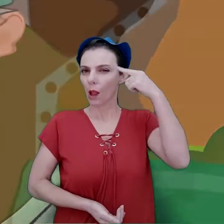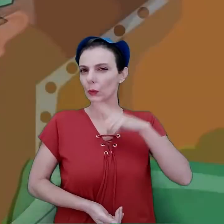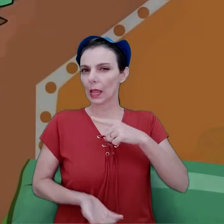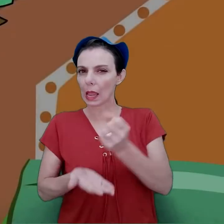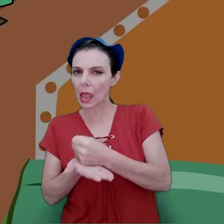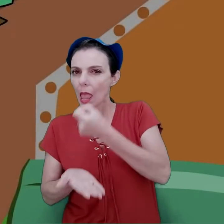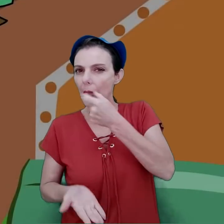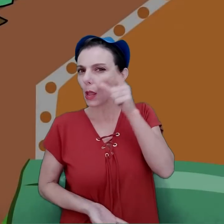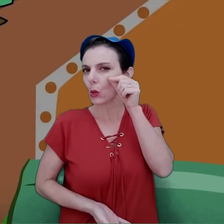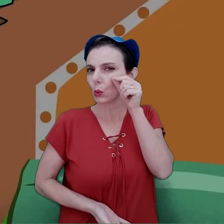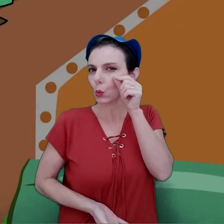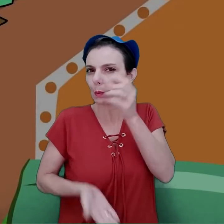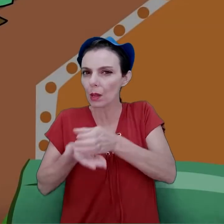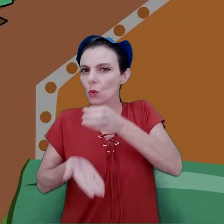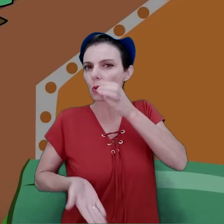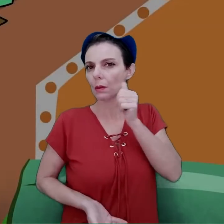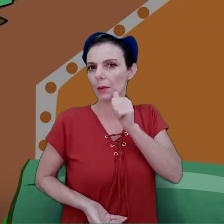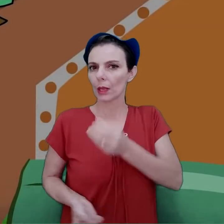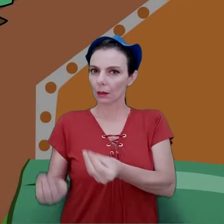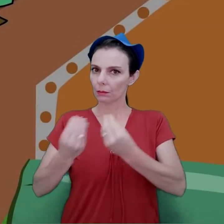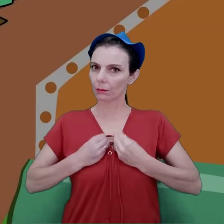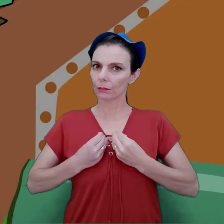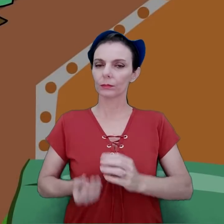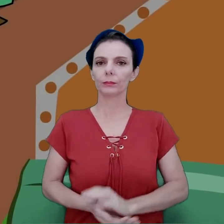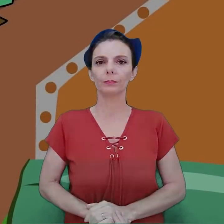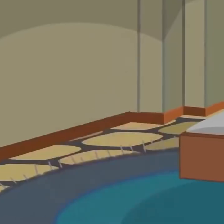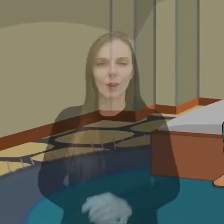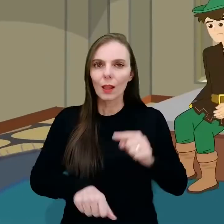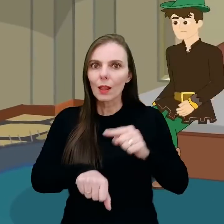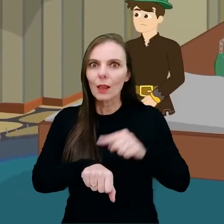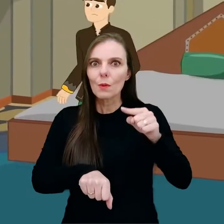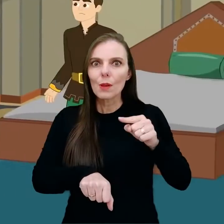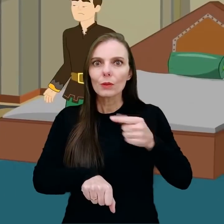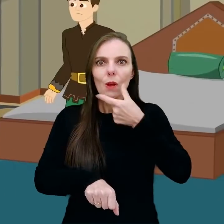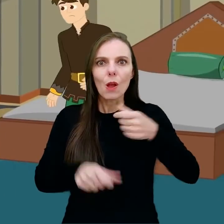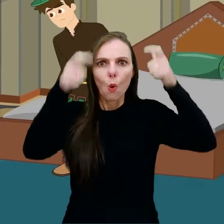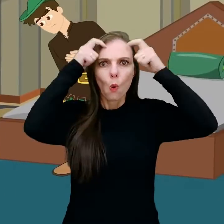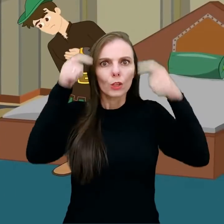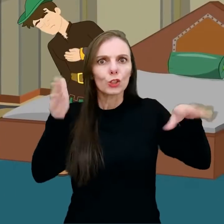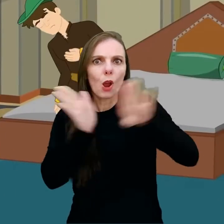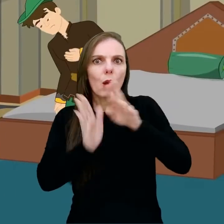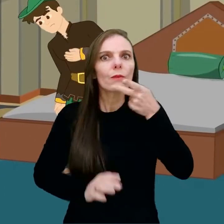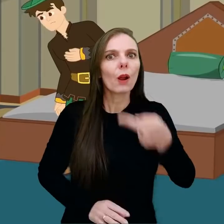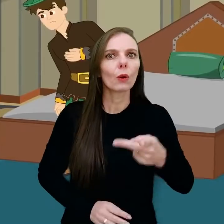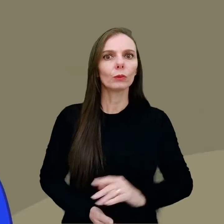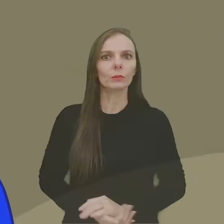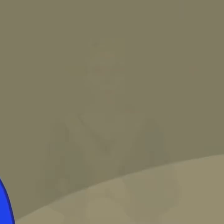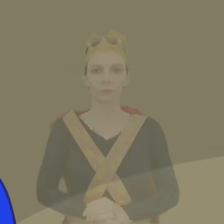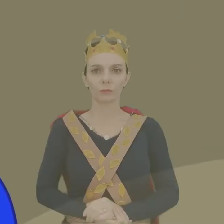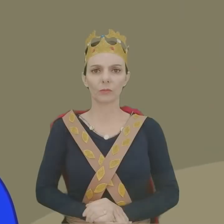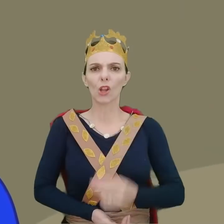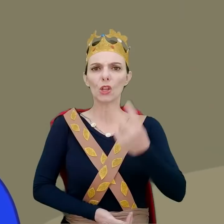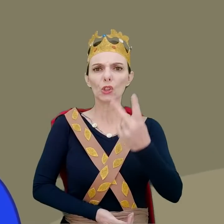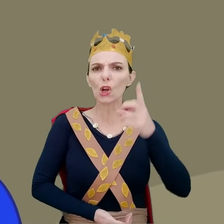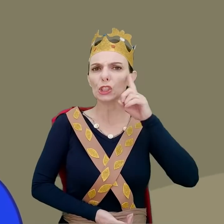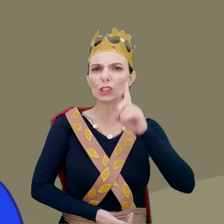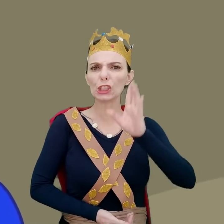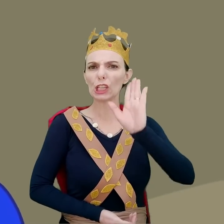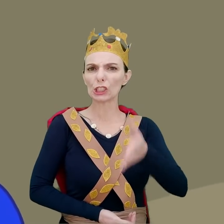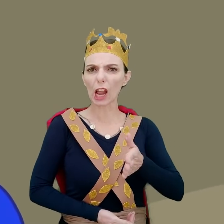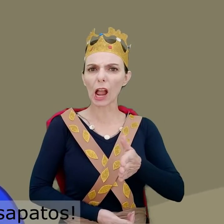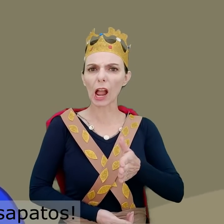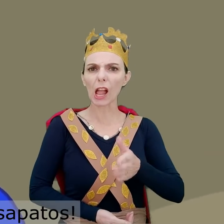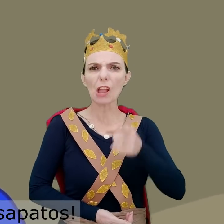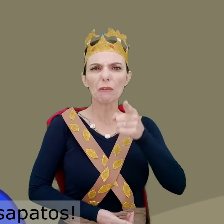Deve ter um sonífero na bebida que a princesa me deu. Naquele momento, o rei chegou e disse a ele, Dois dias se